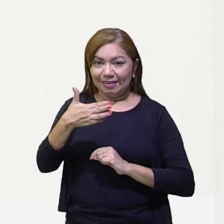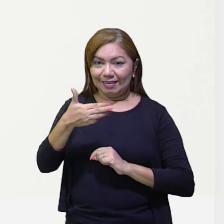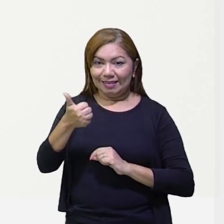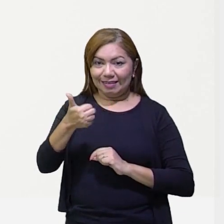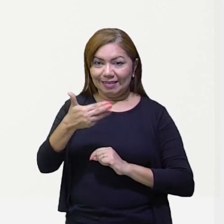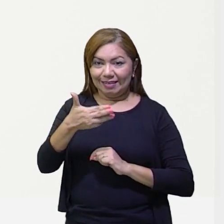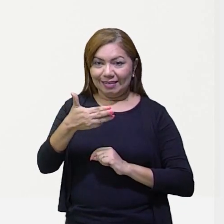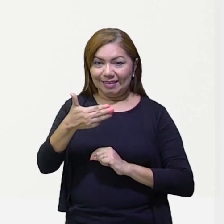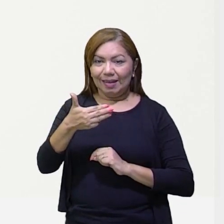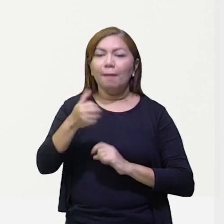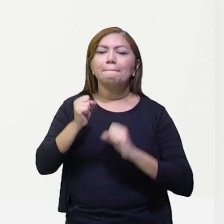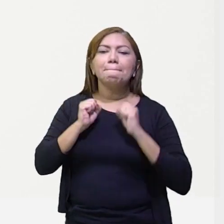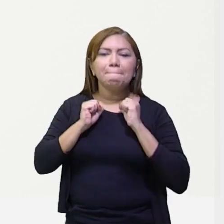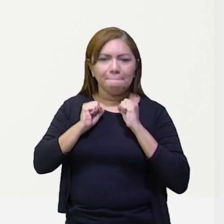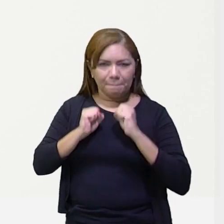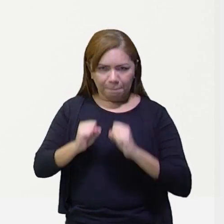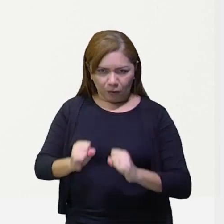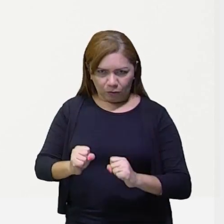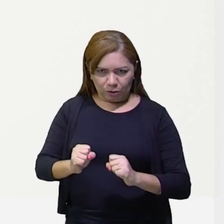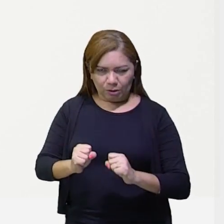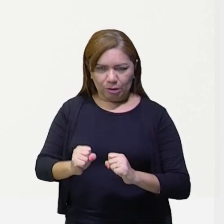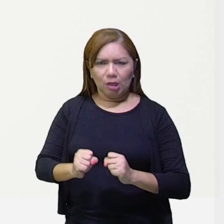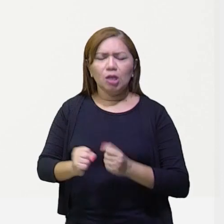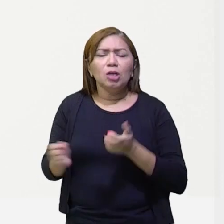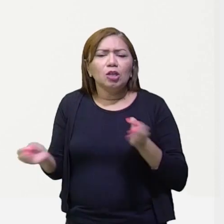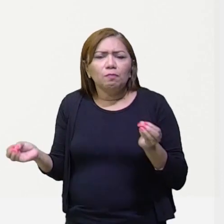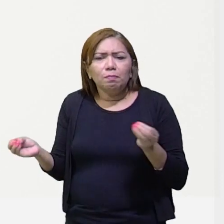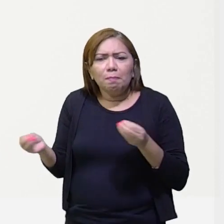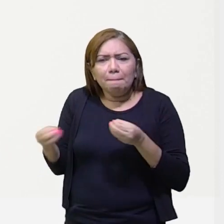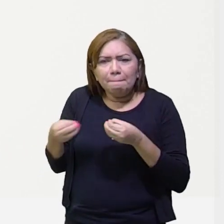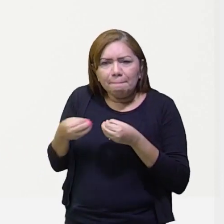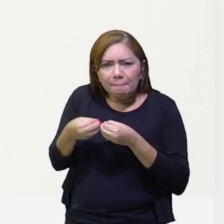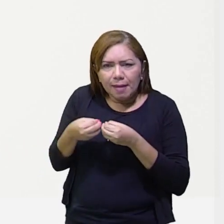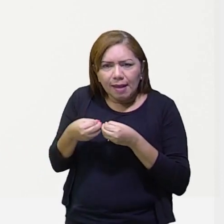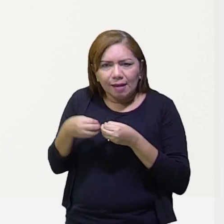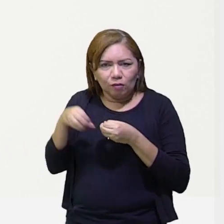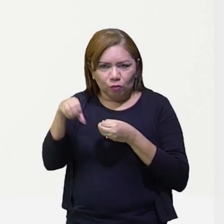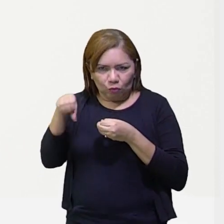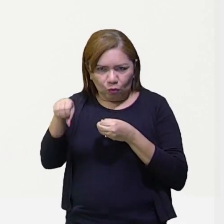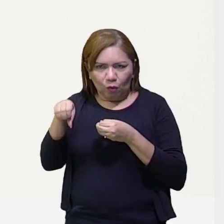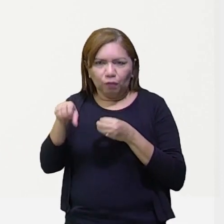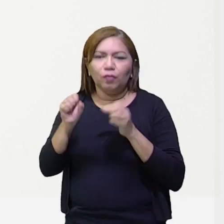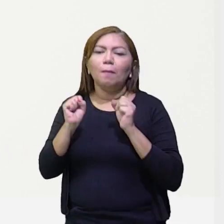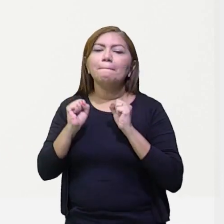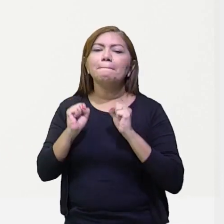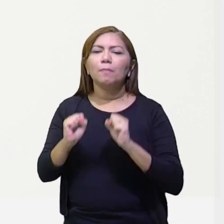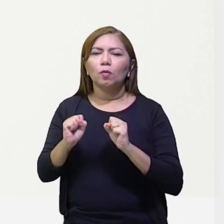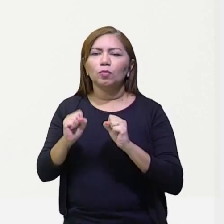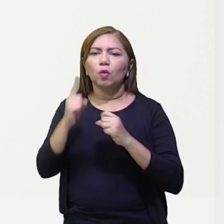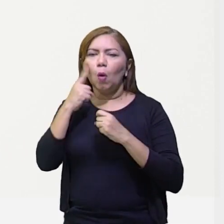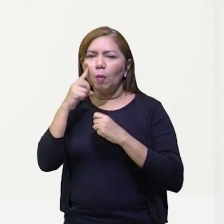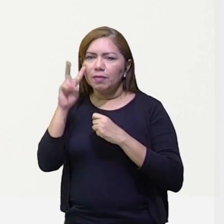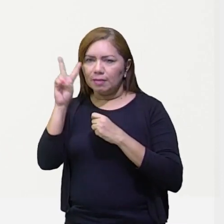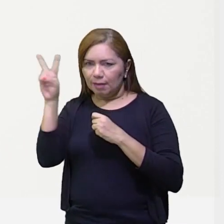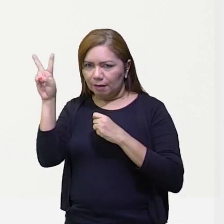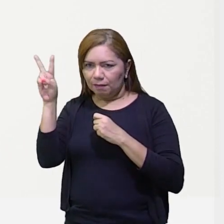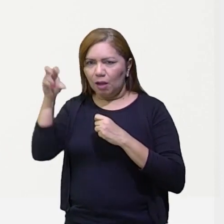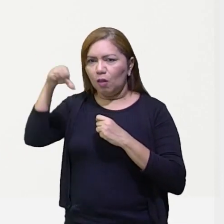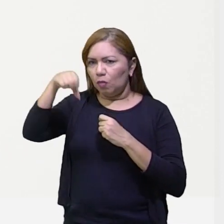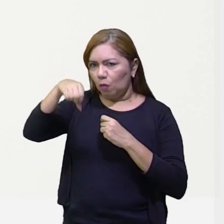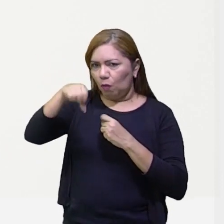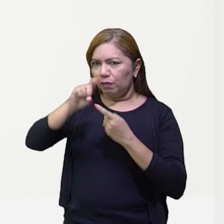se aproxima de 13? Bom, professor, vamos verificar. 9 vezes 1 é